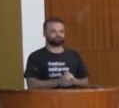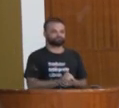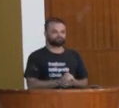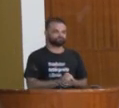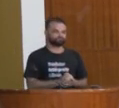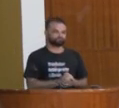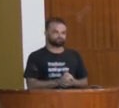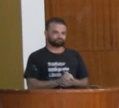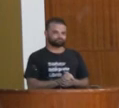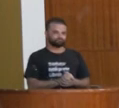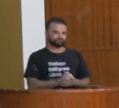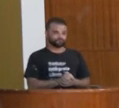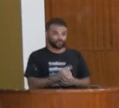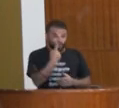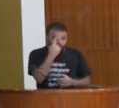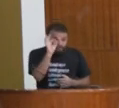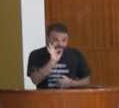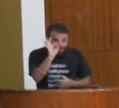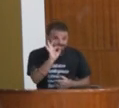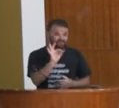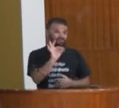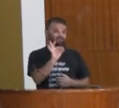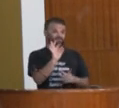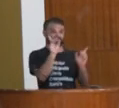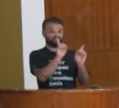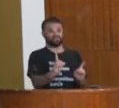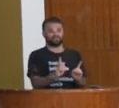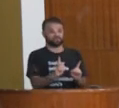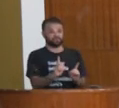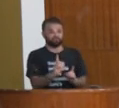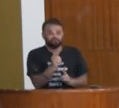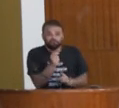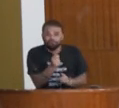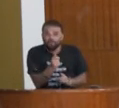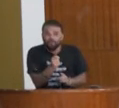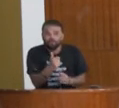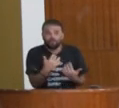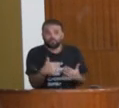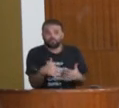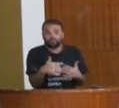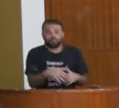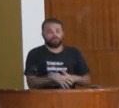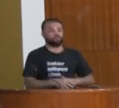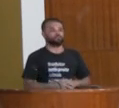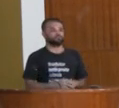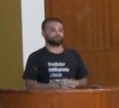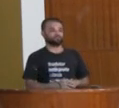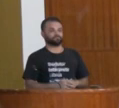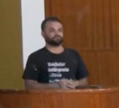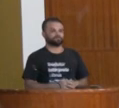absurdo. 1% da pessoa com deficiência é que está no mercado de trabalho.